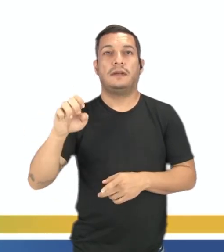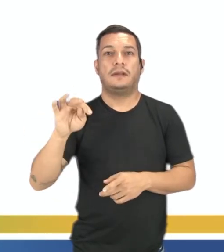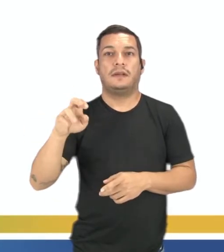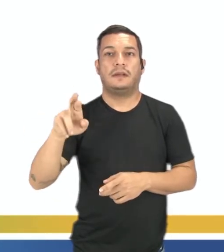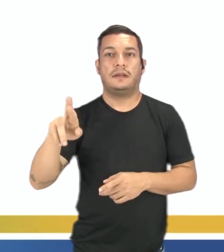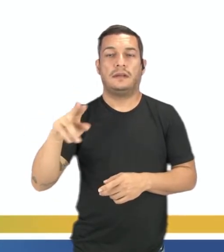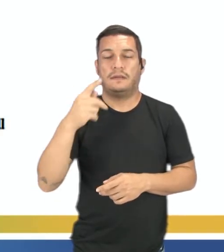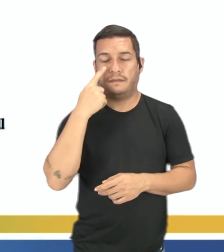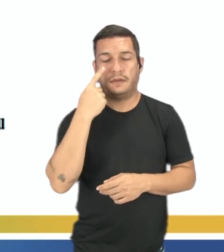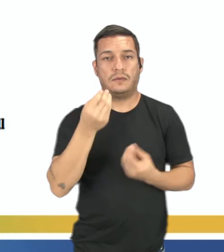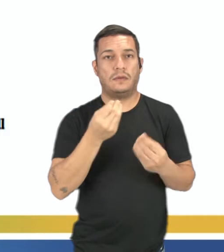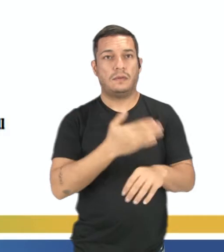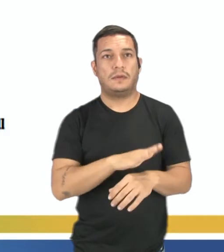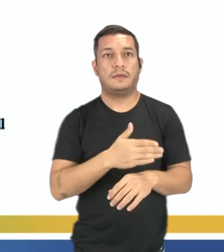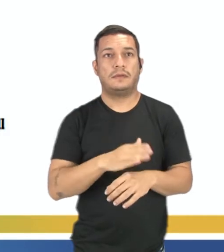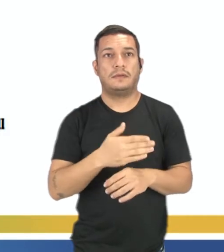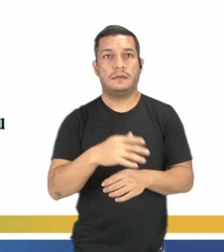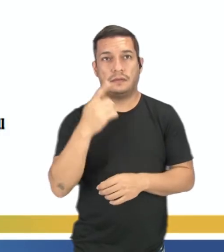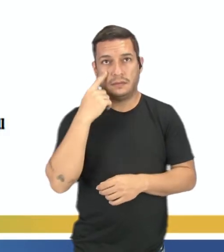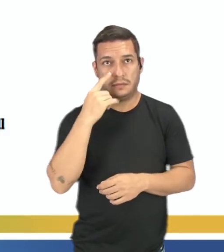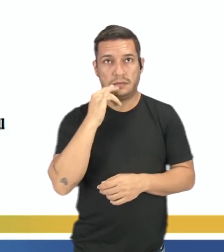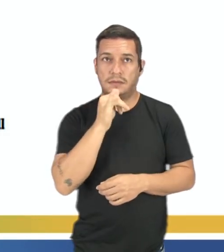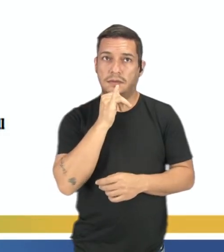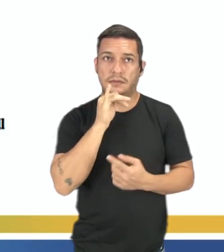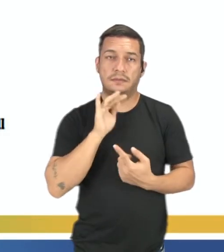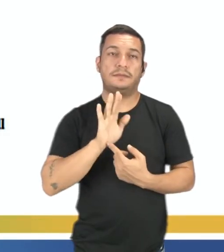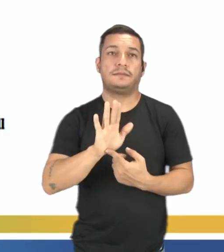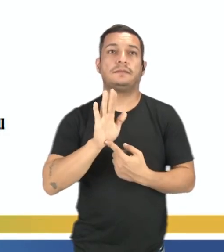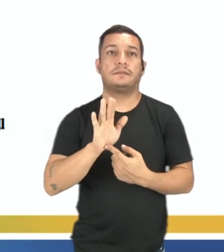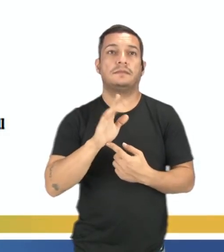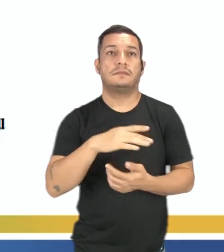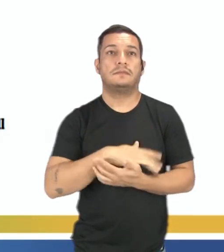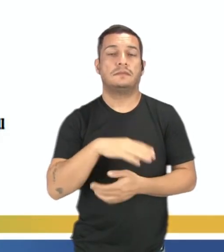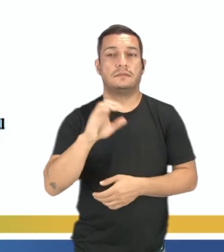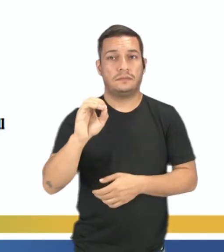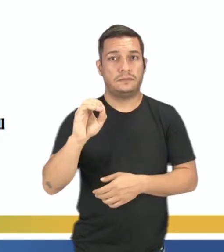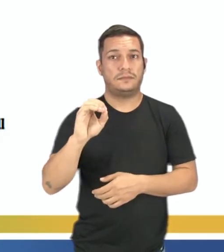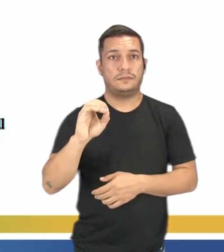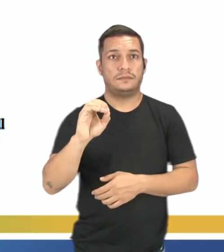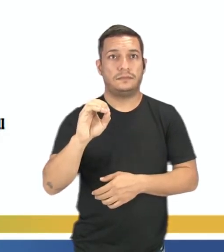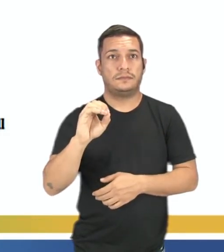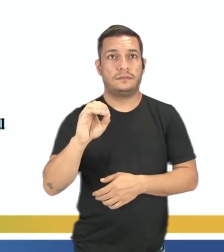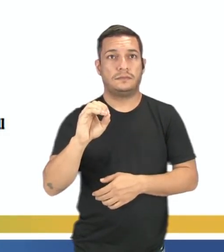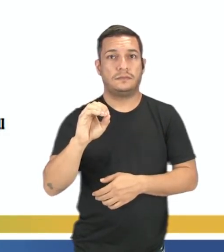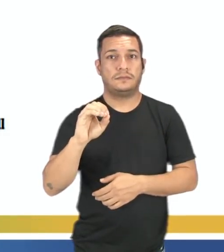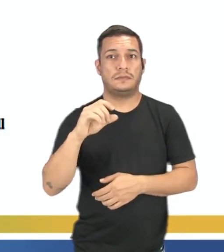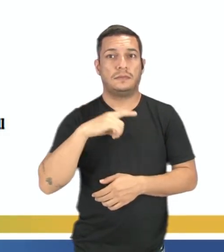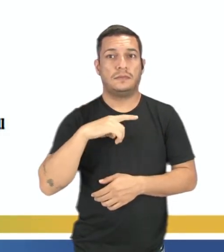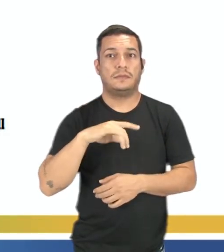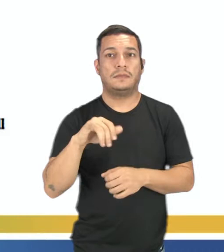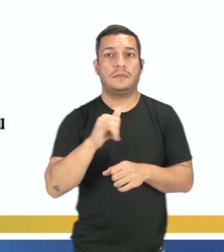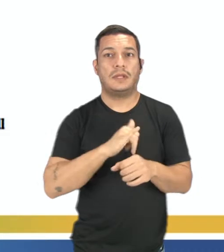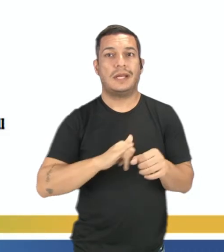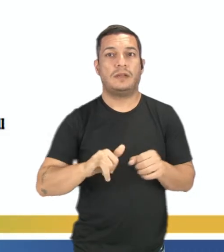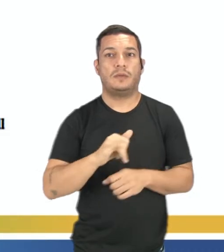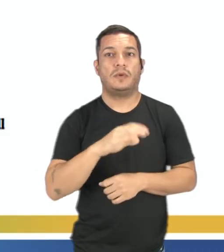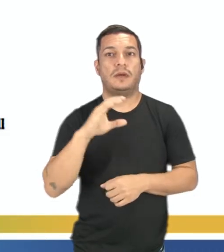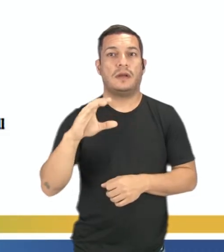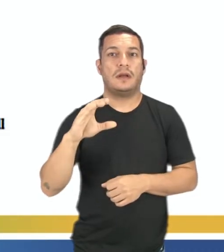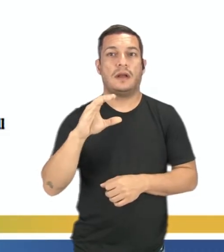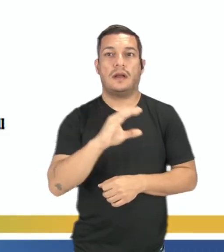vamos ver isso na prática como funciona olha lá exemplos eu tenho aqui ó entre dois átomos de